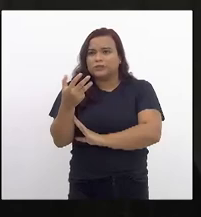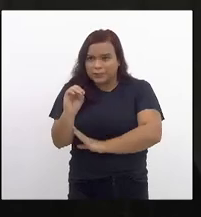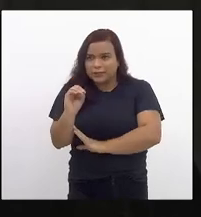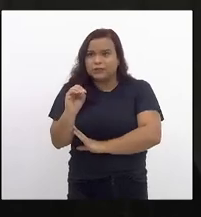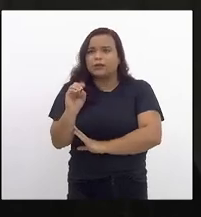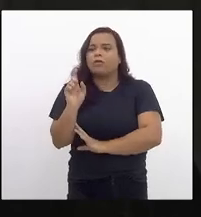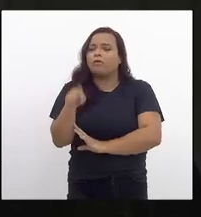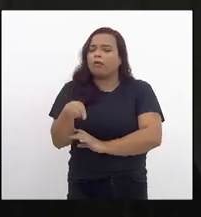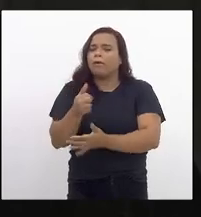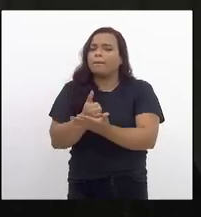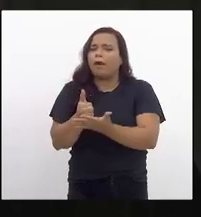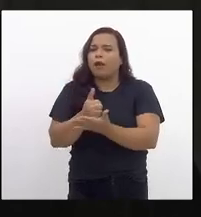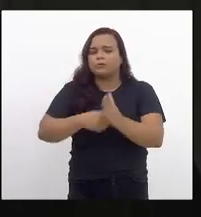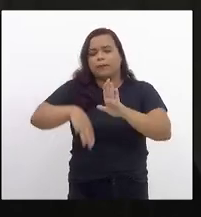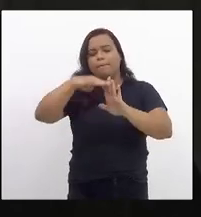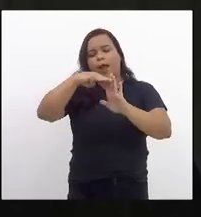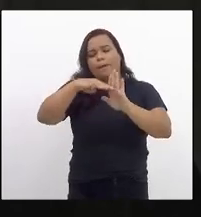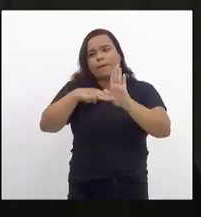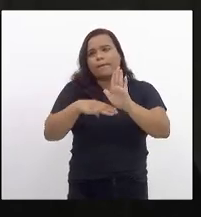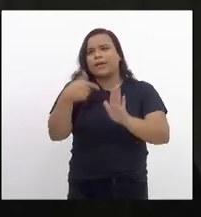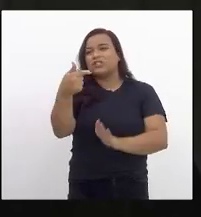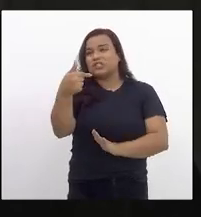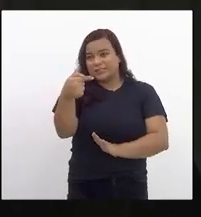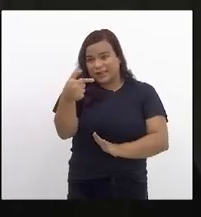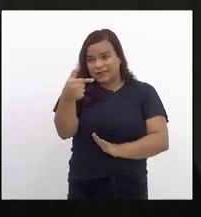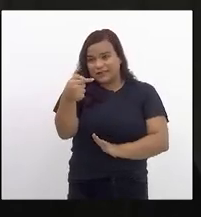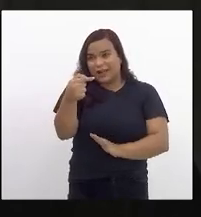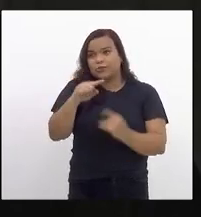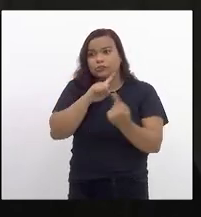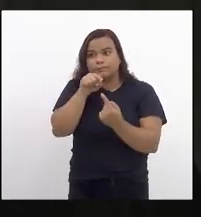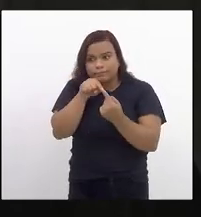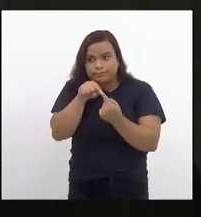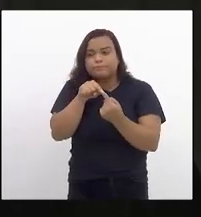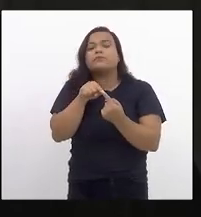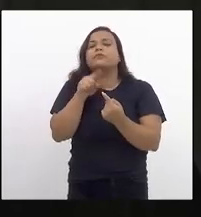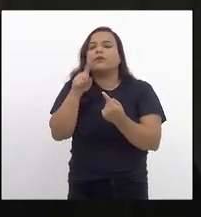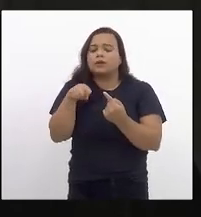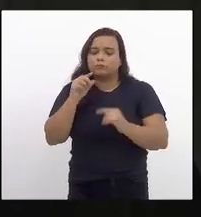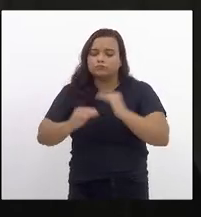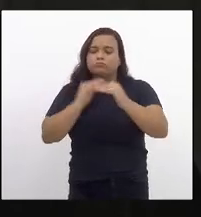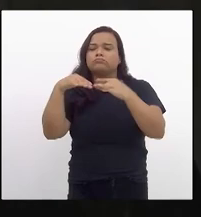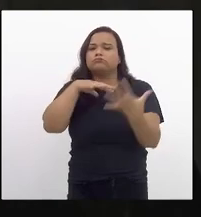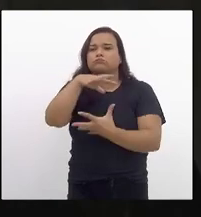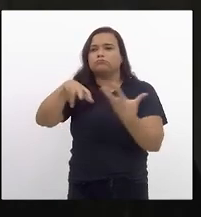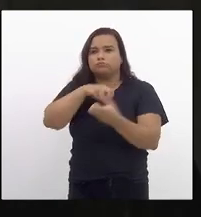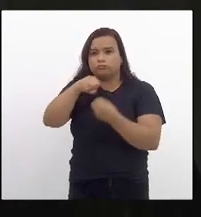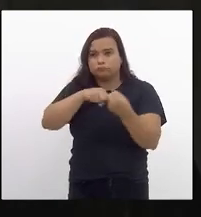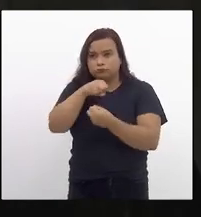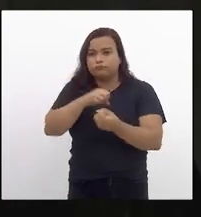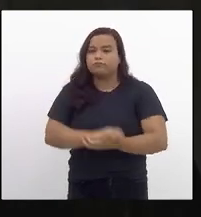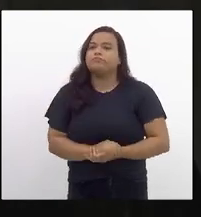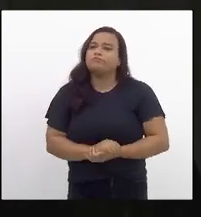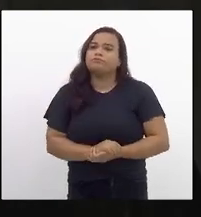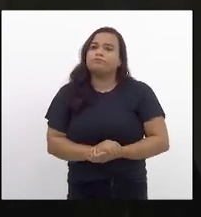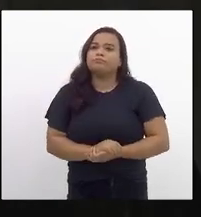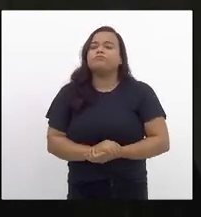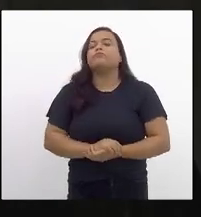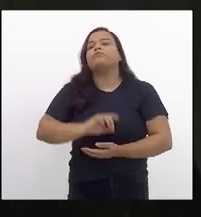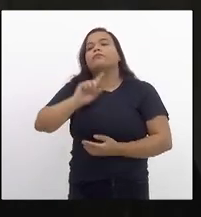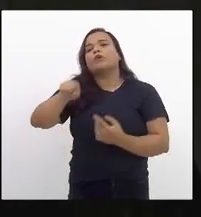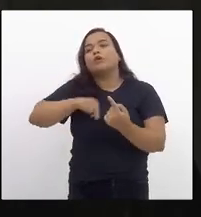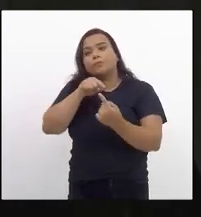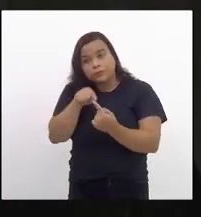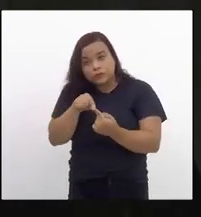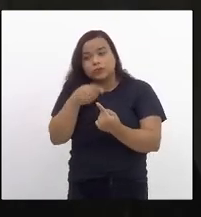nos 17 objetivos de desenvolvimento sustentável os objetivos de desenvolvimento sustentável